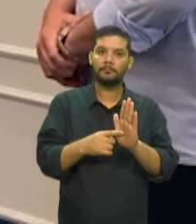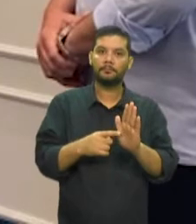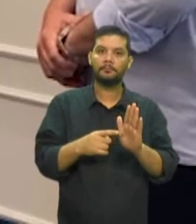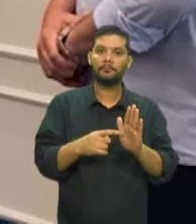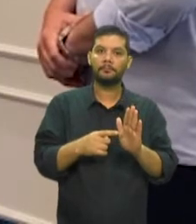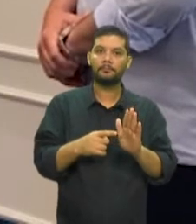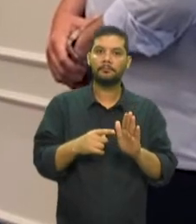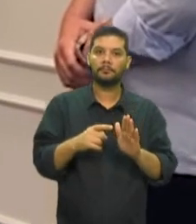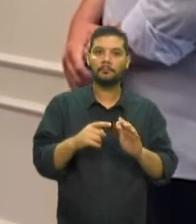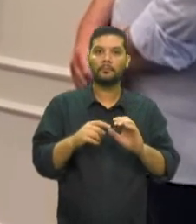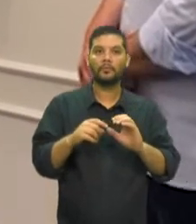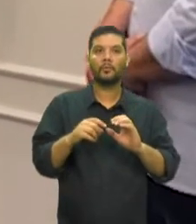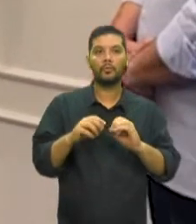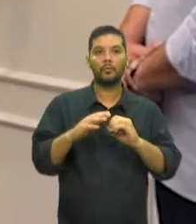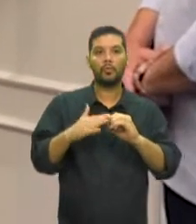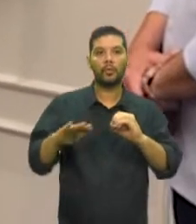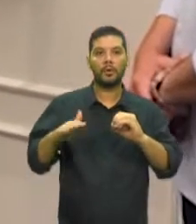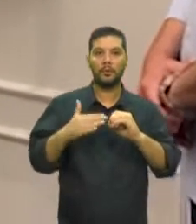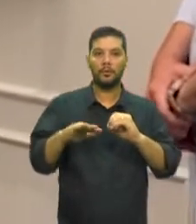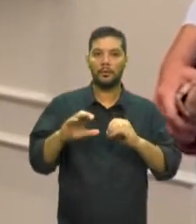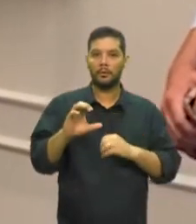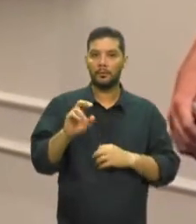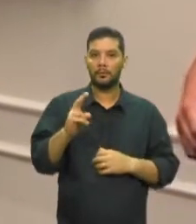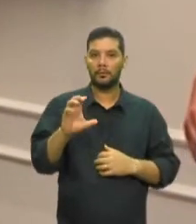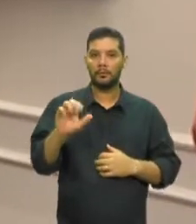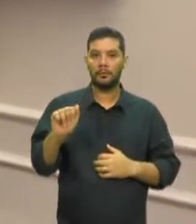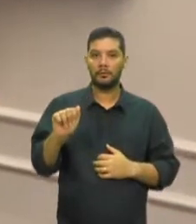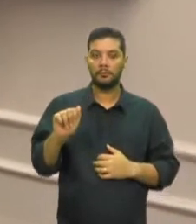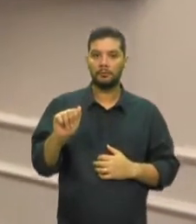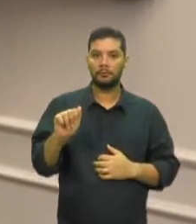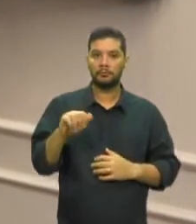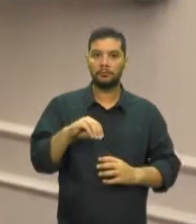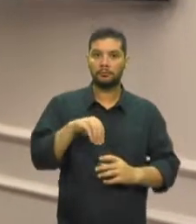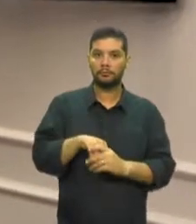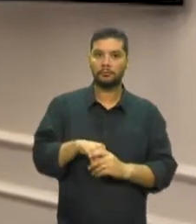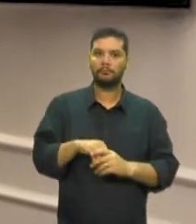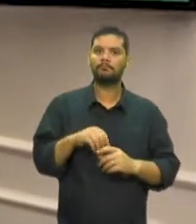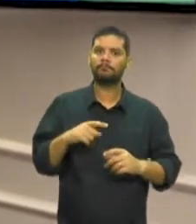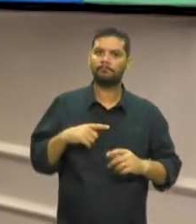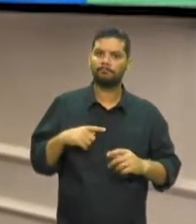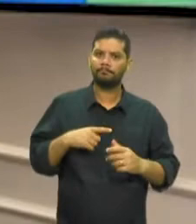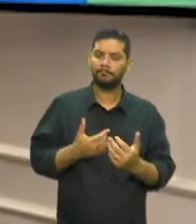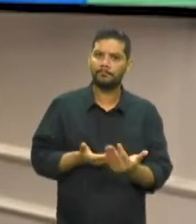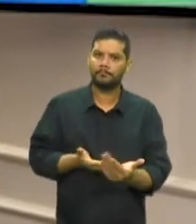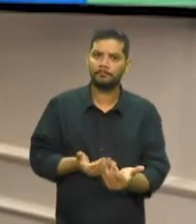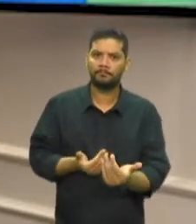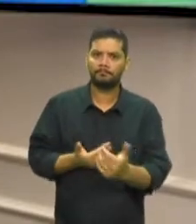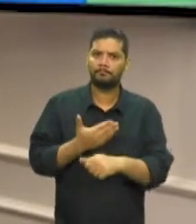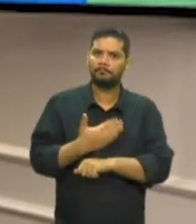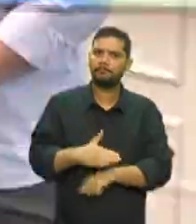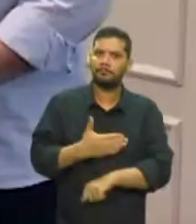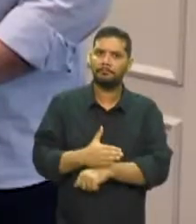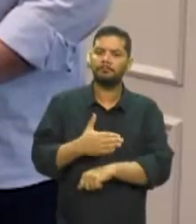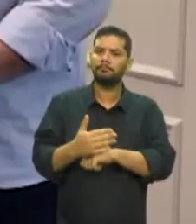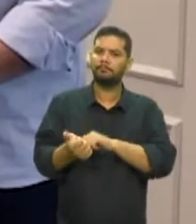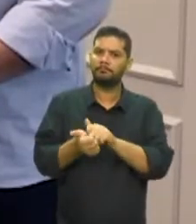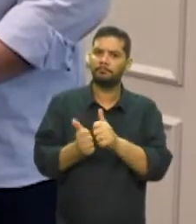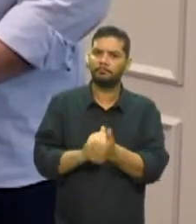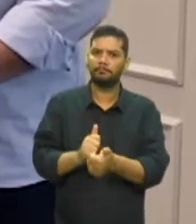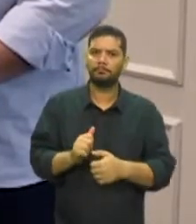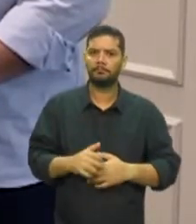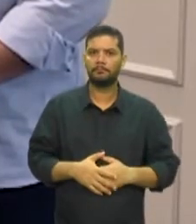Cuca. Nós temos aqui em Fortaleza uma rede de juventude que pratica esportes. Essa é